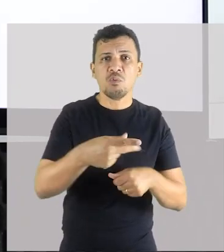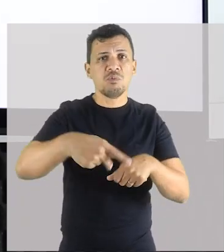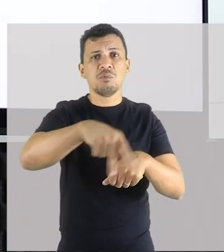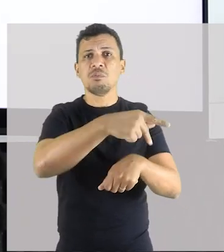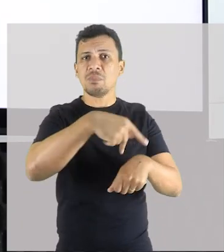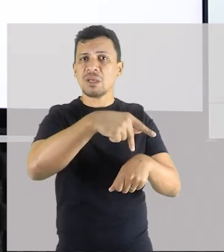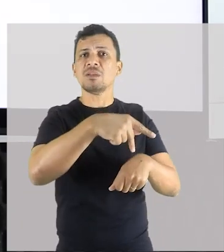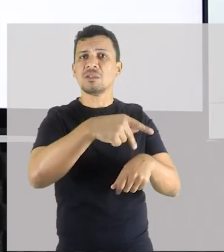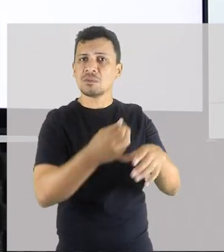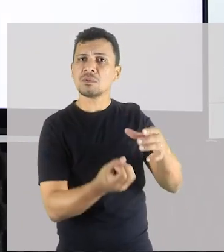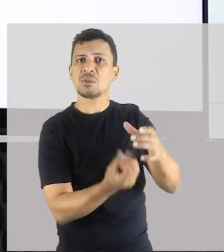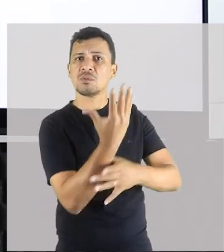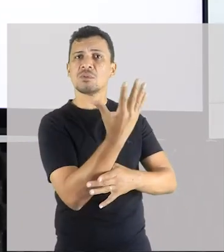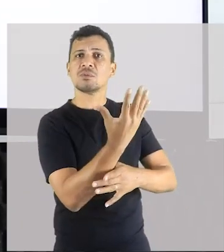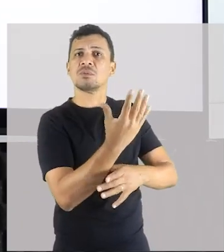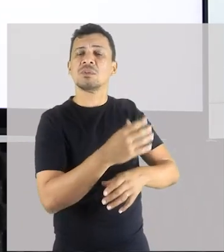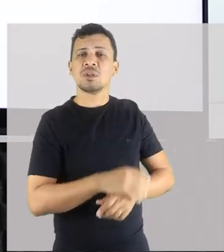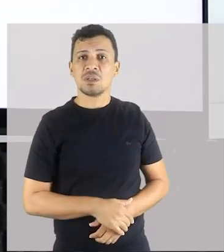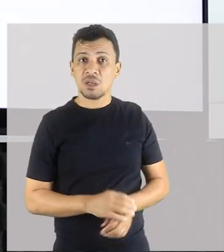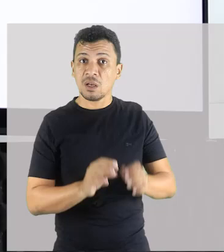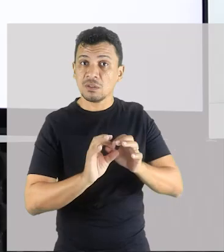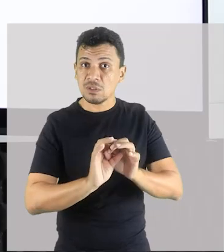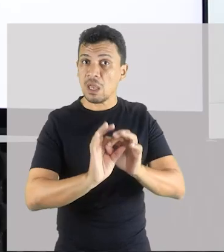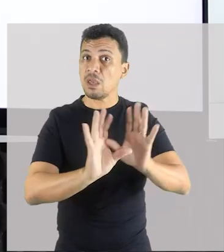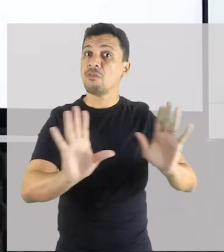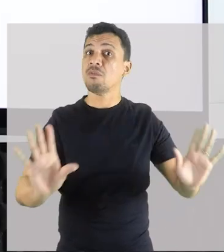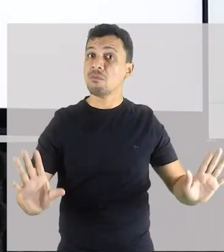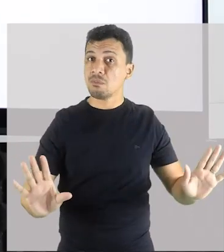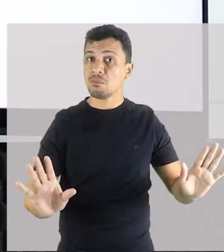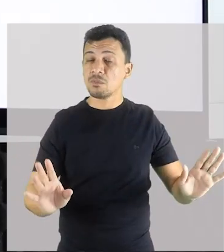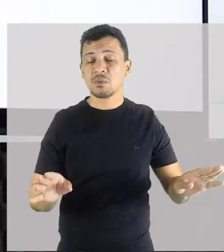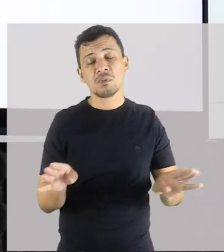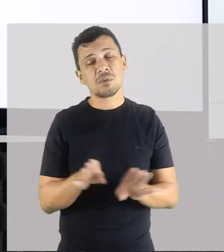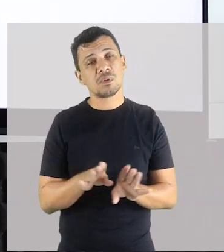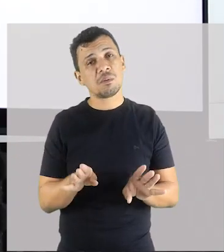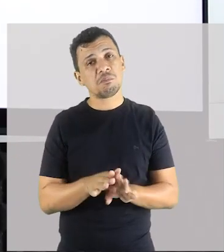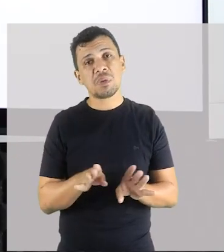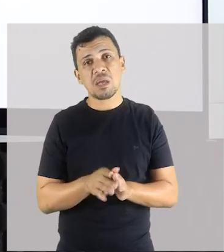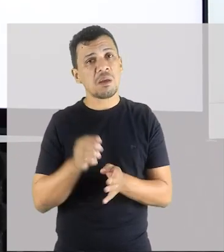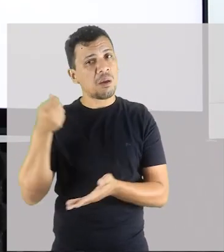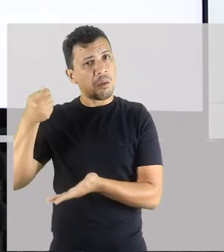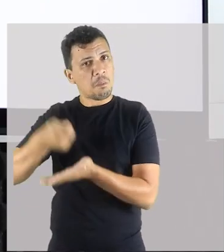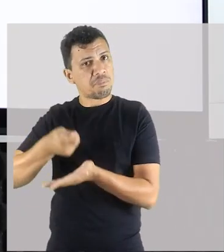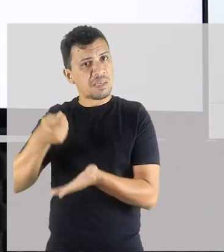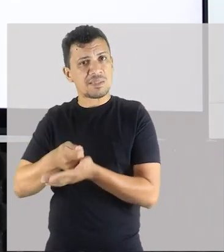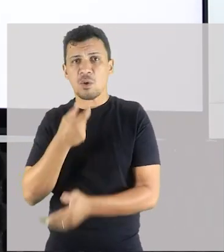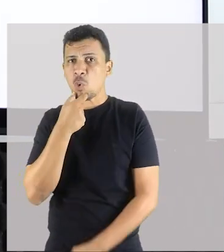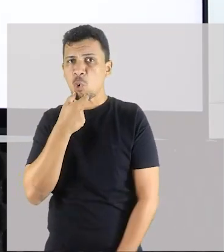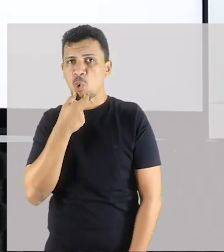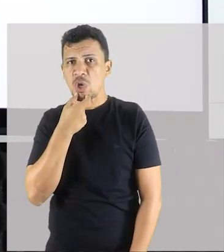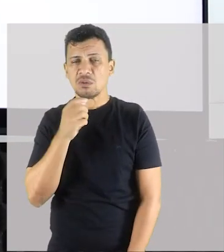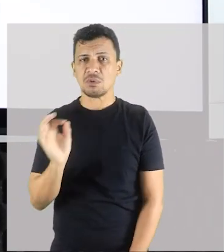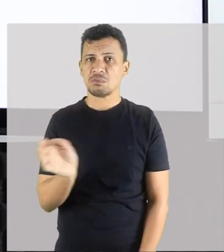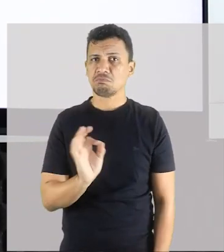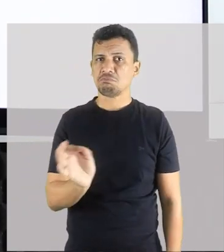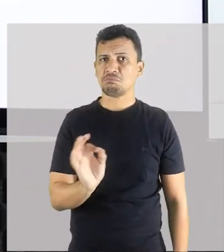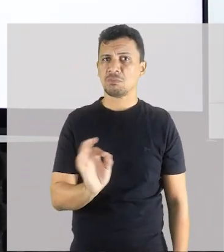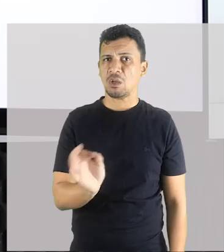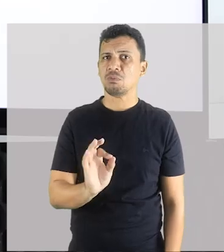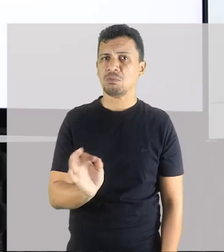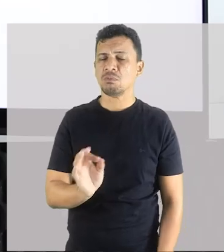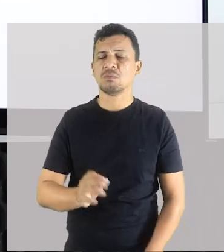nação, um novo país. Independente, claro, e sem ter as pressões inglesas, sem ter a coroa